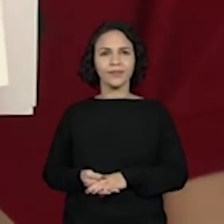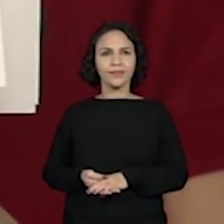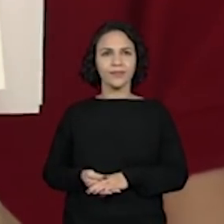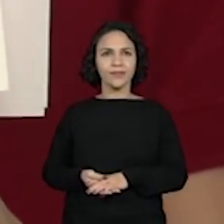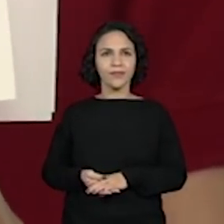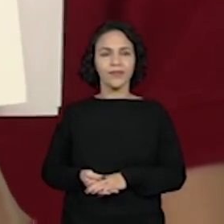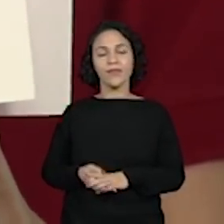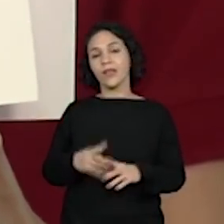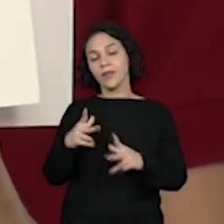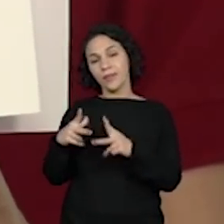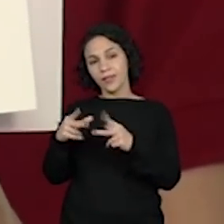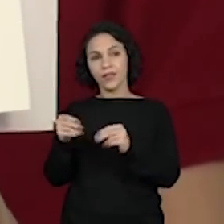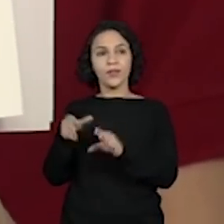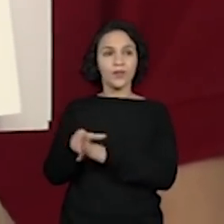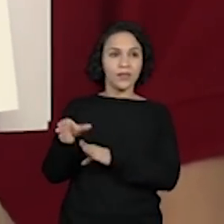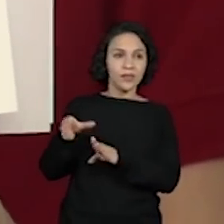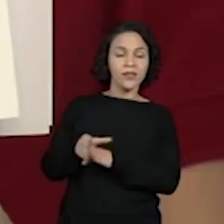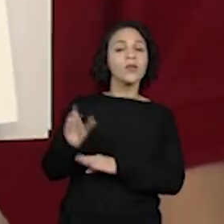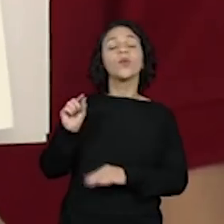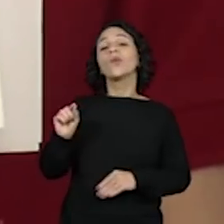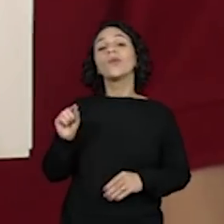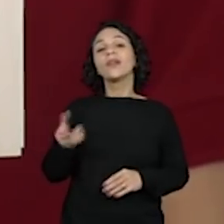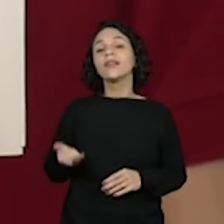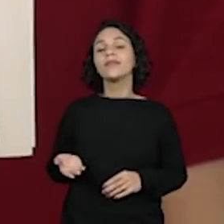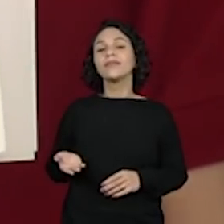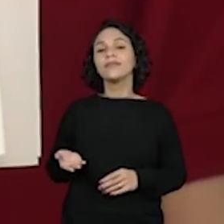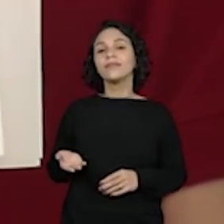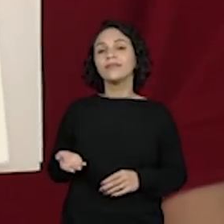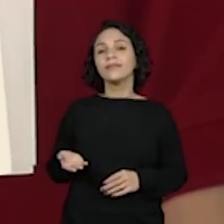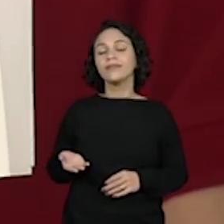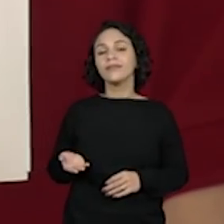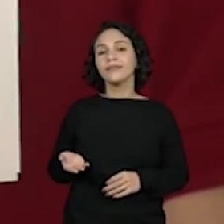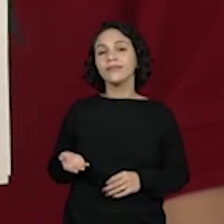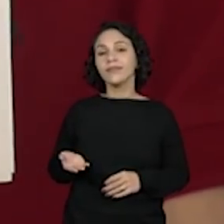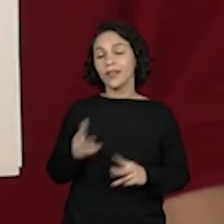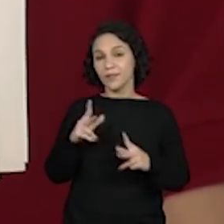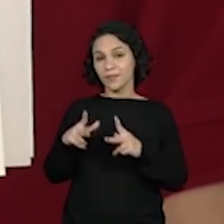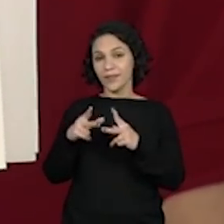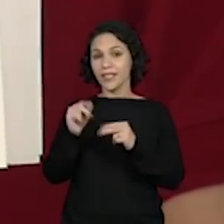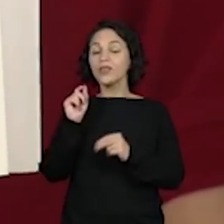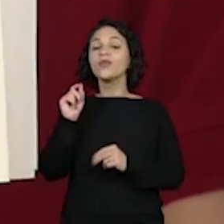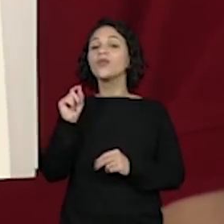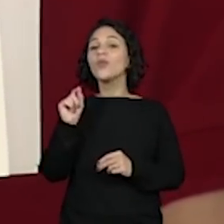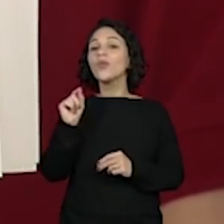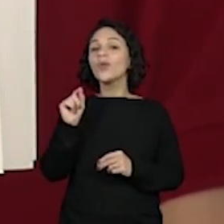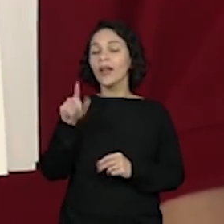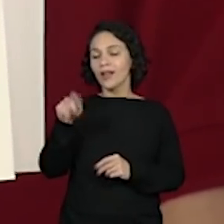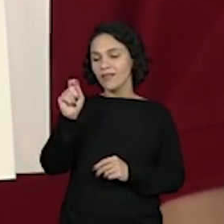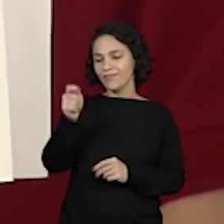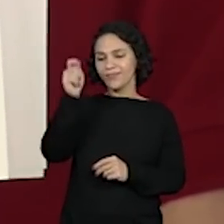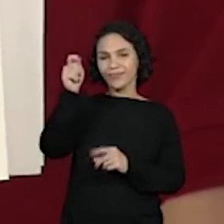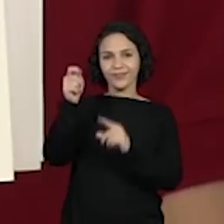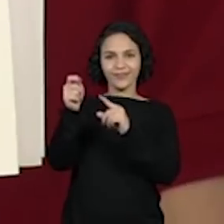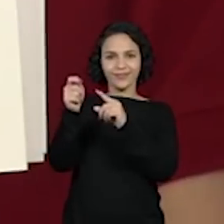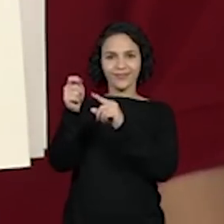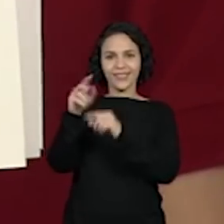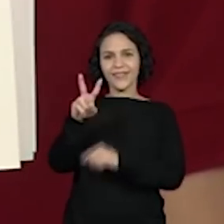Presente e orientações. Que Quais eram as orientações? O presente era uma